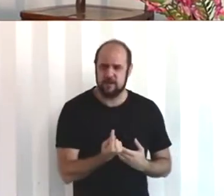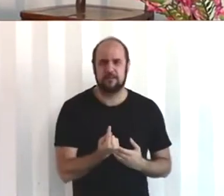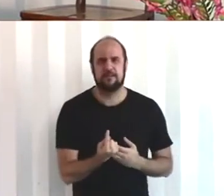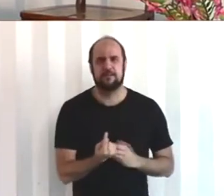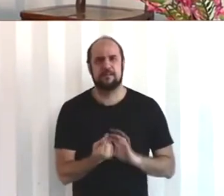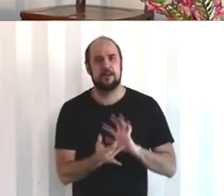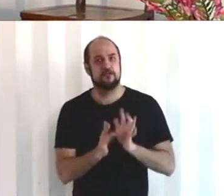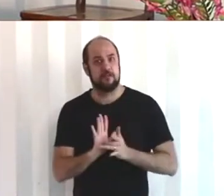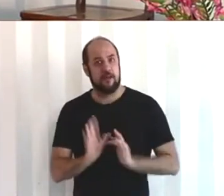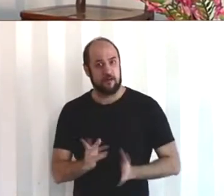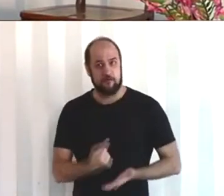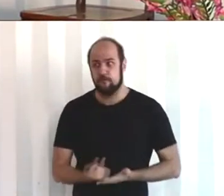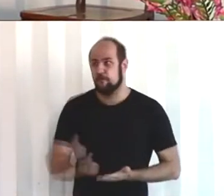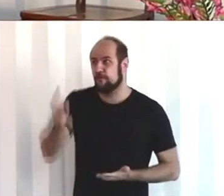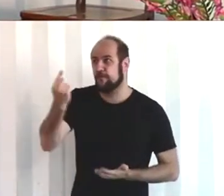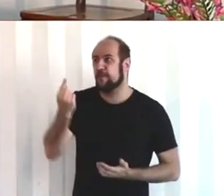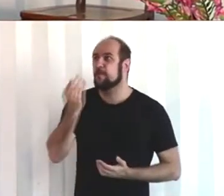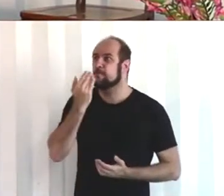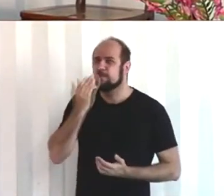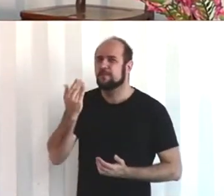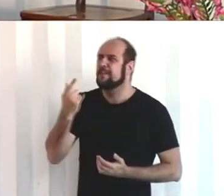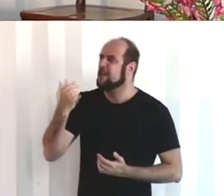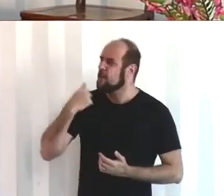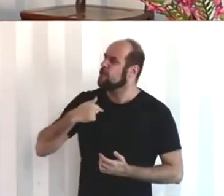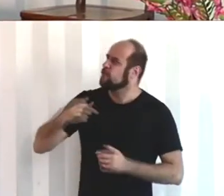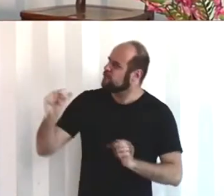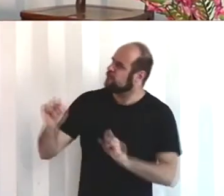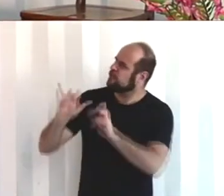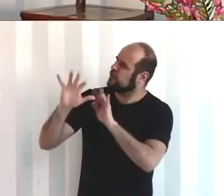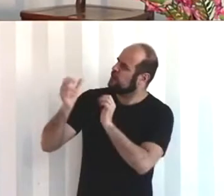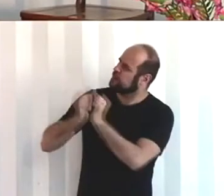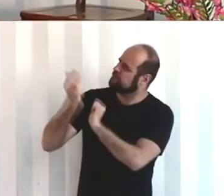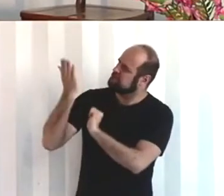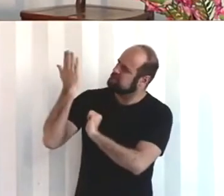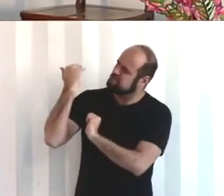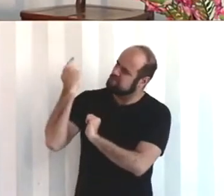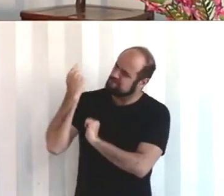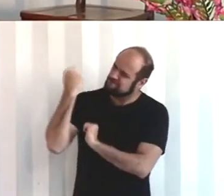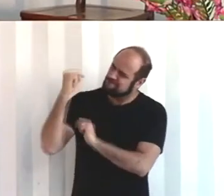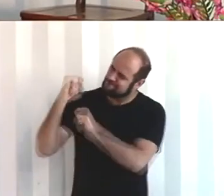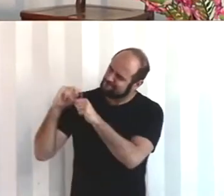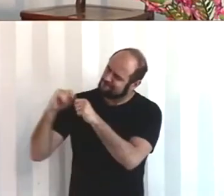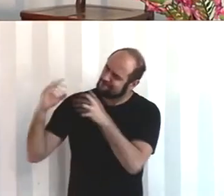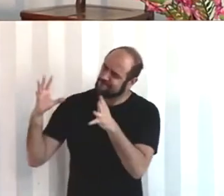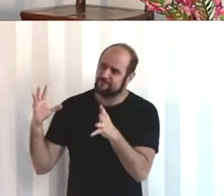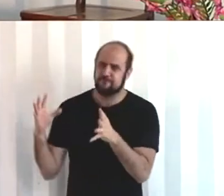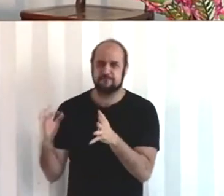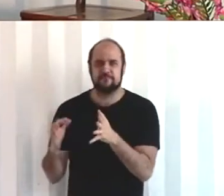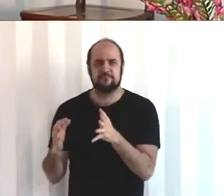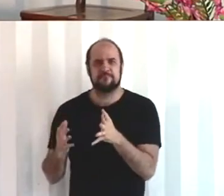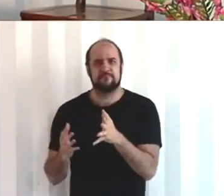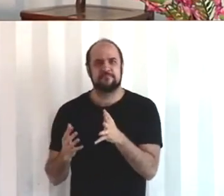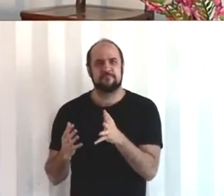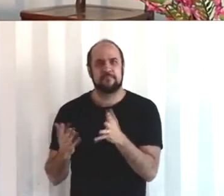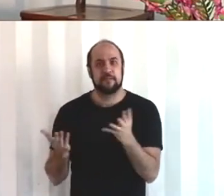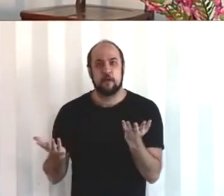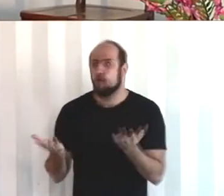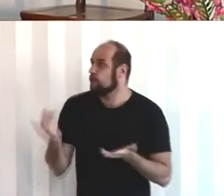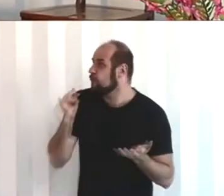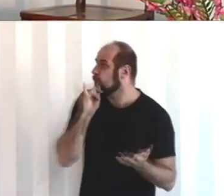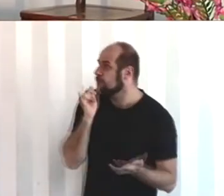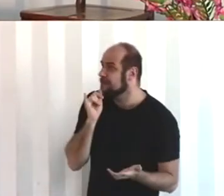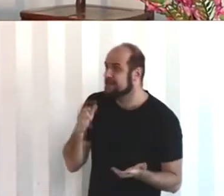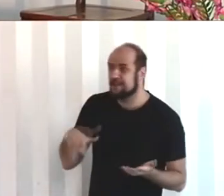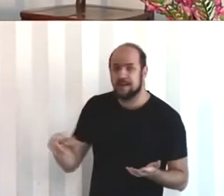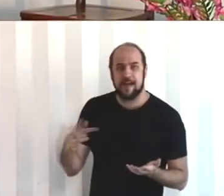aquela glória que eu tive contigo antes da fundação do mundo. Jesus então, irmãos, mostra para nós que eu e você devemos viver para o